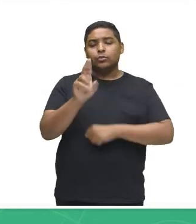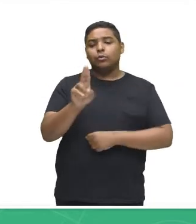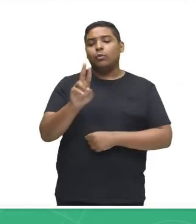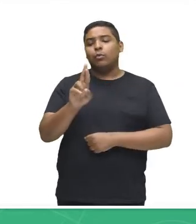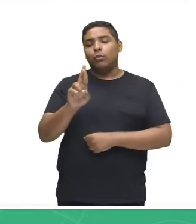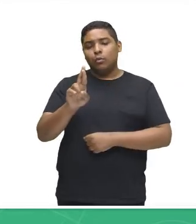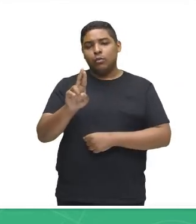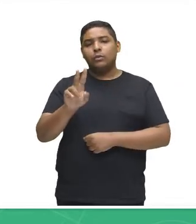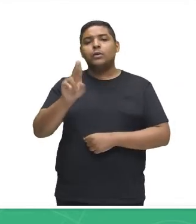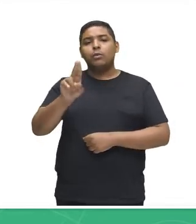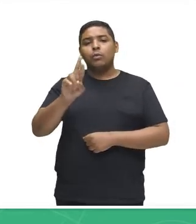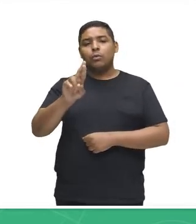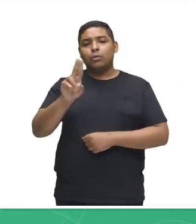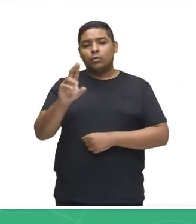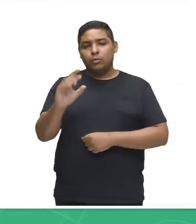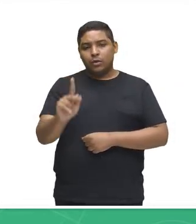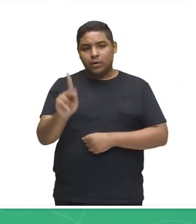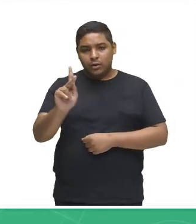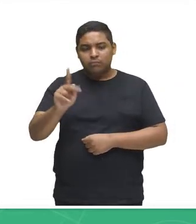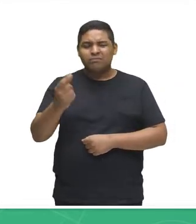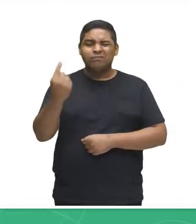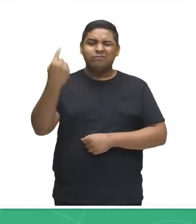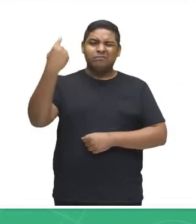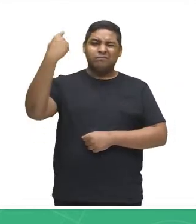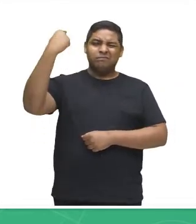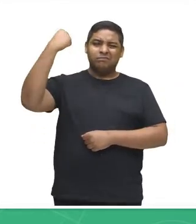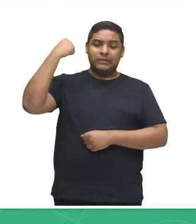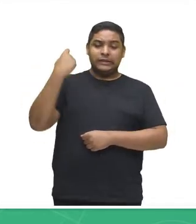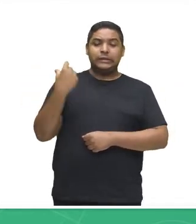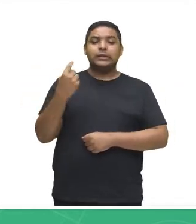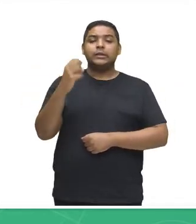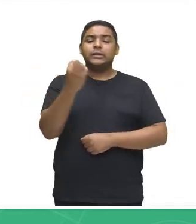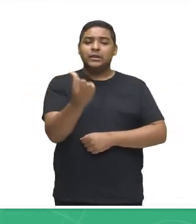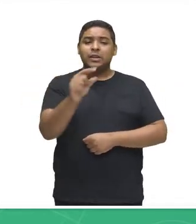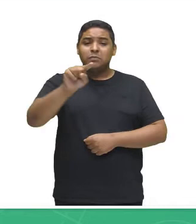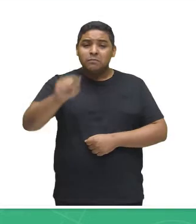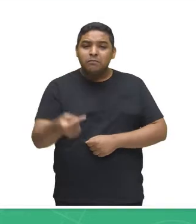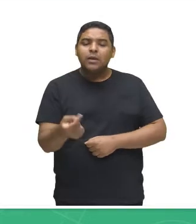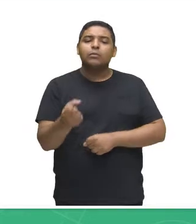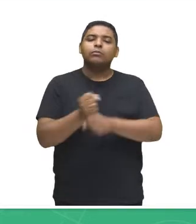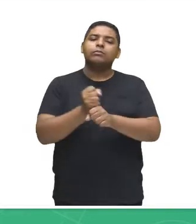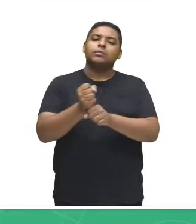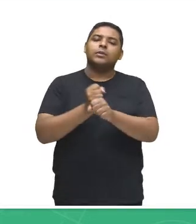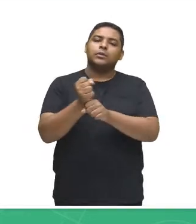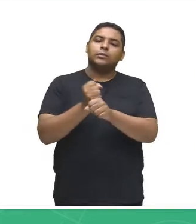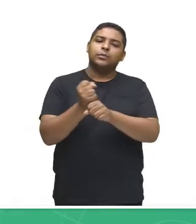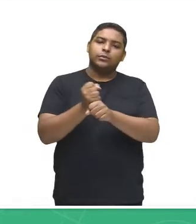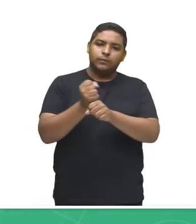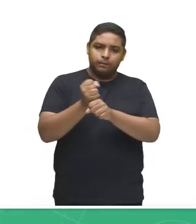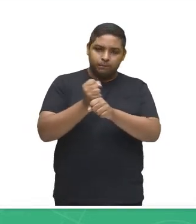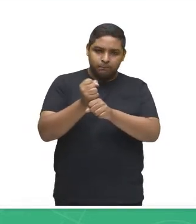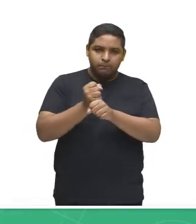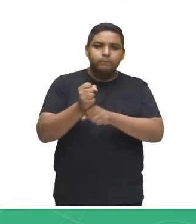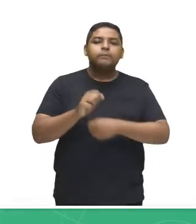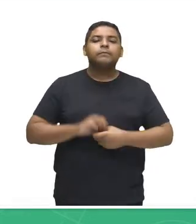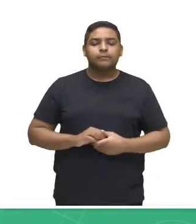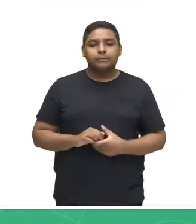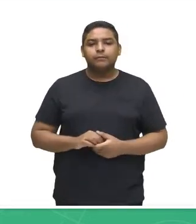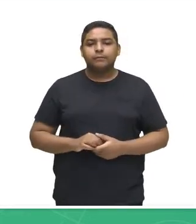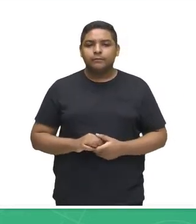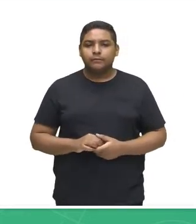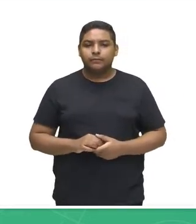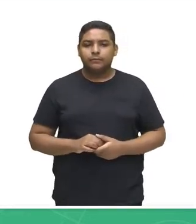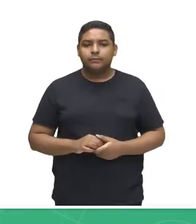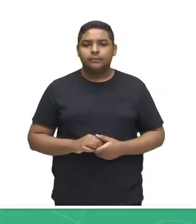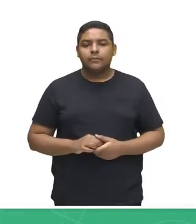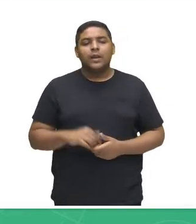sumérios, gente, é importante vocês lembrarem que nós não sabemos exatamente de onde eles vieram. Não se sabe